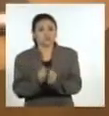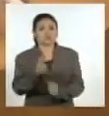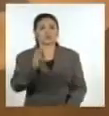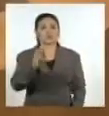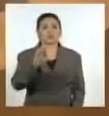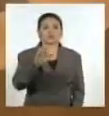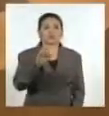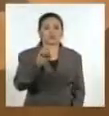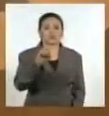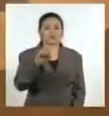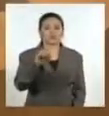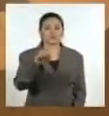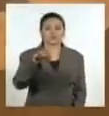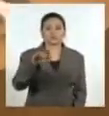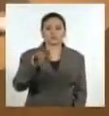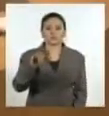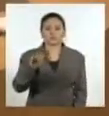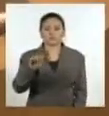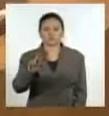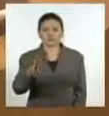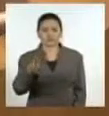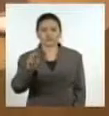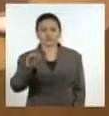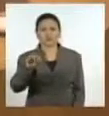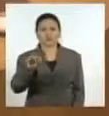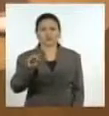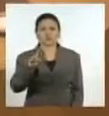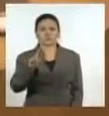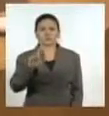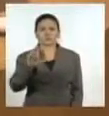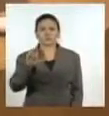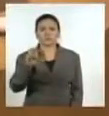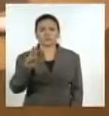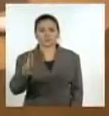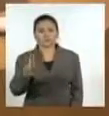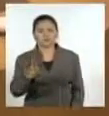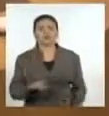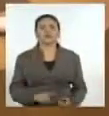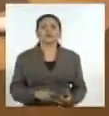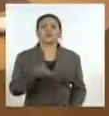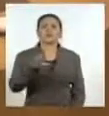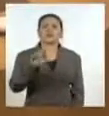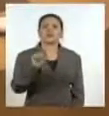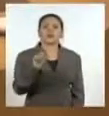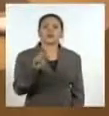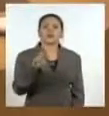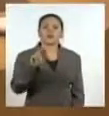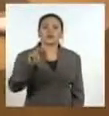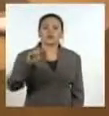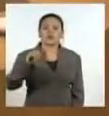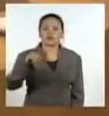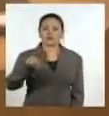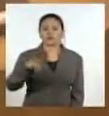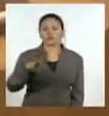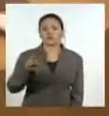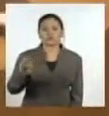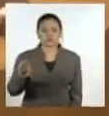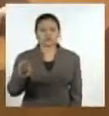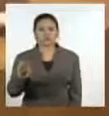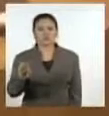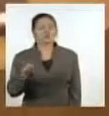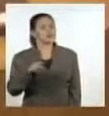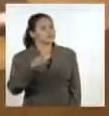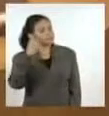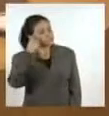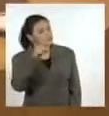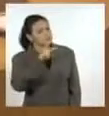para formar uma grande frente e derrotar o vitorinismo. Cogitaram o nome do ex-governador Antônio